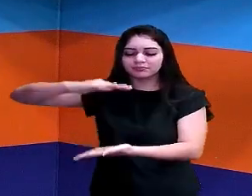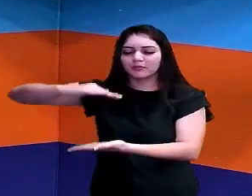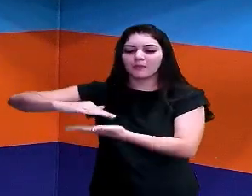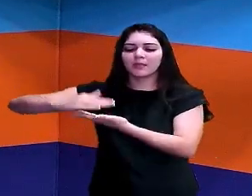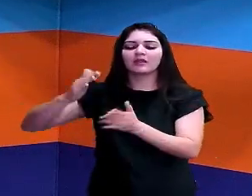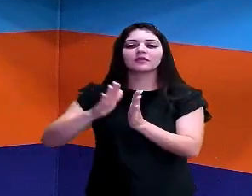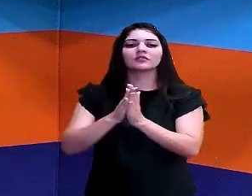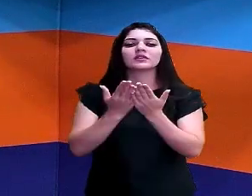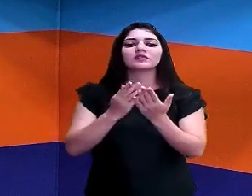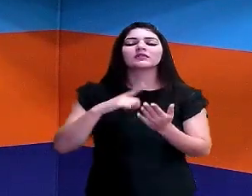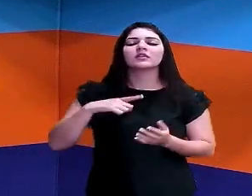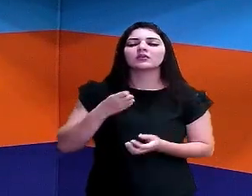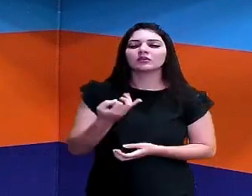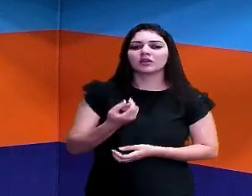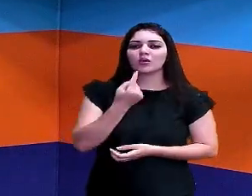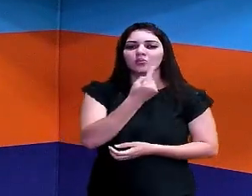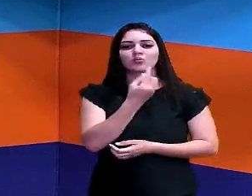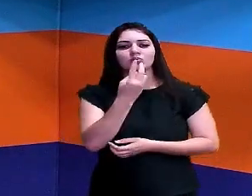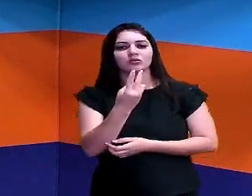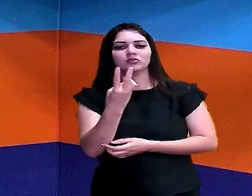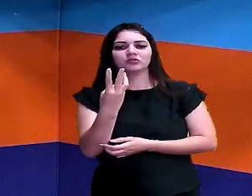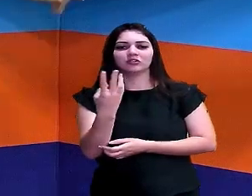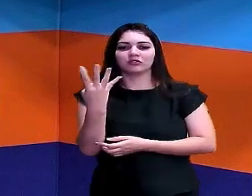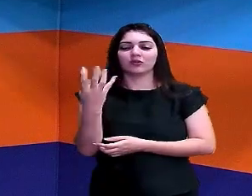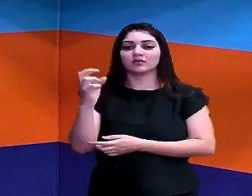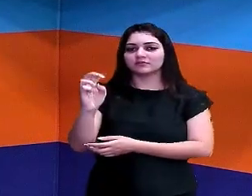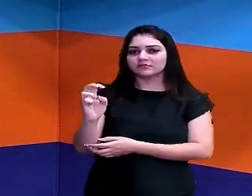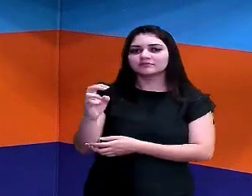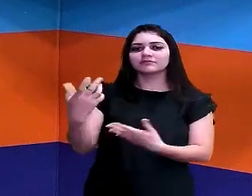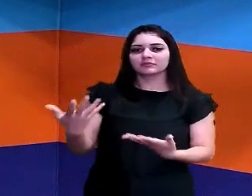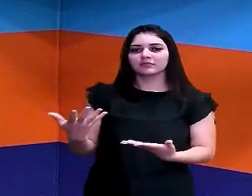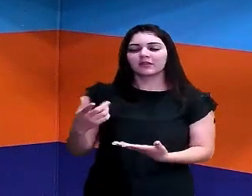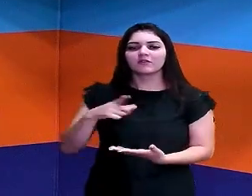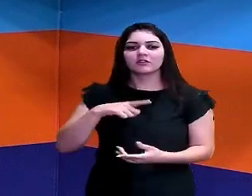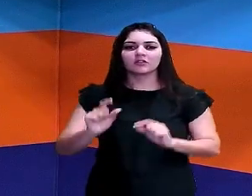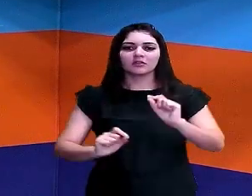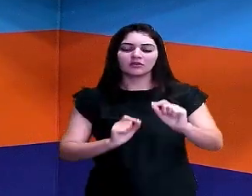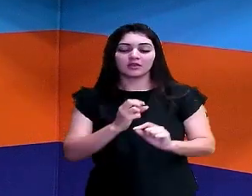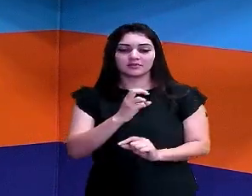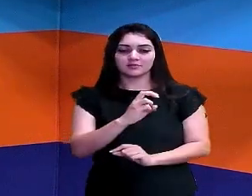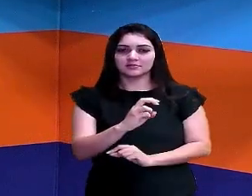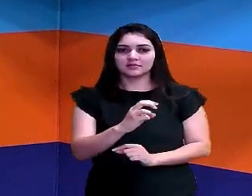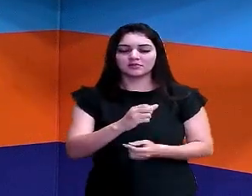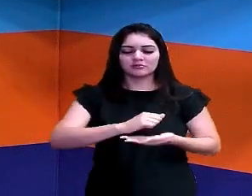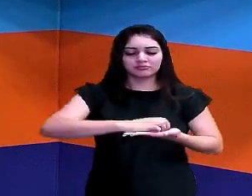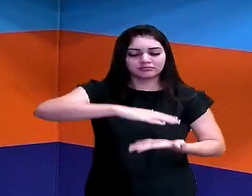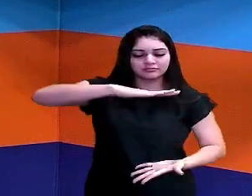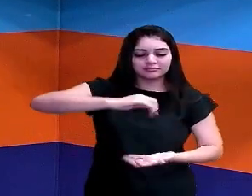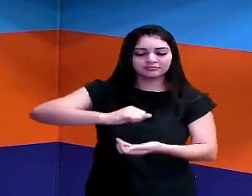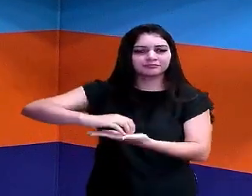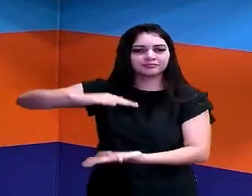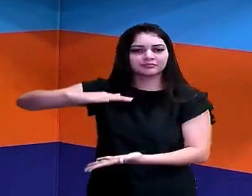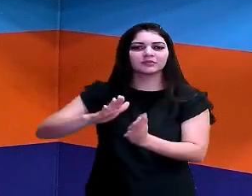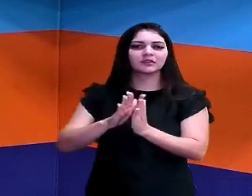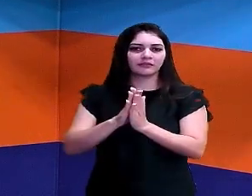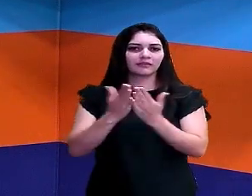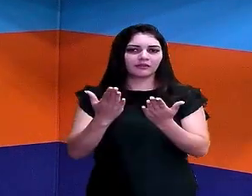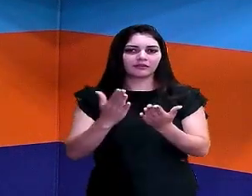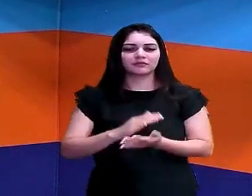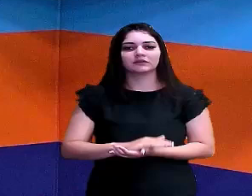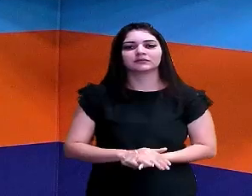lá? Um, dois, três, quatro, cinco. Então eu vou ter cinco pilhas de